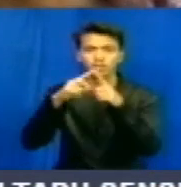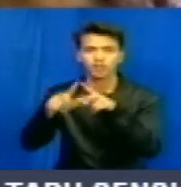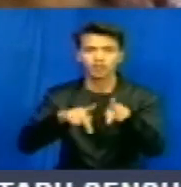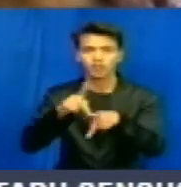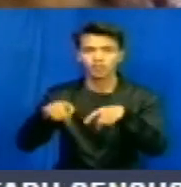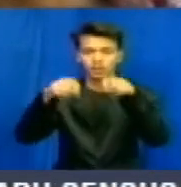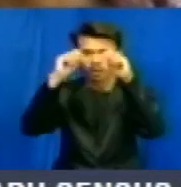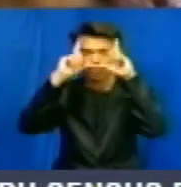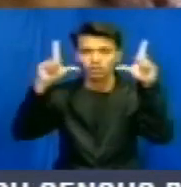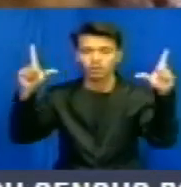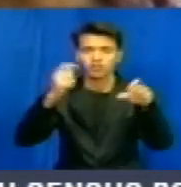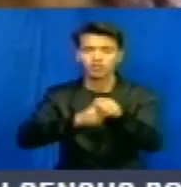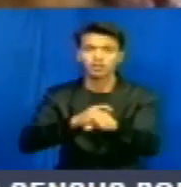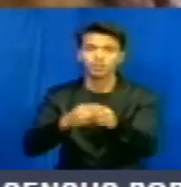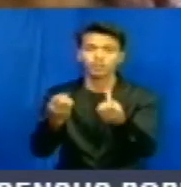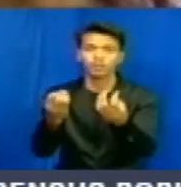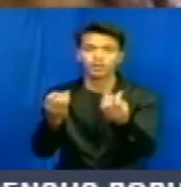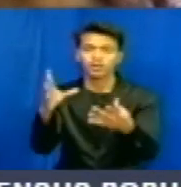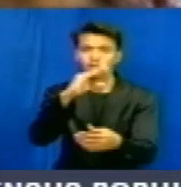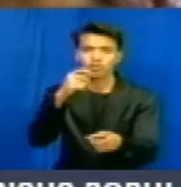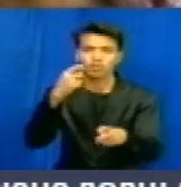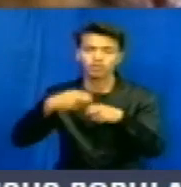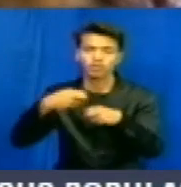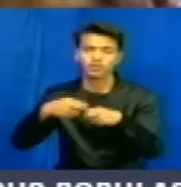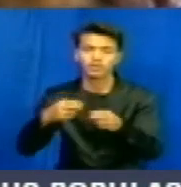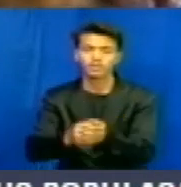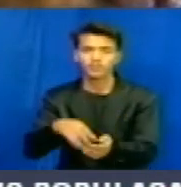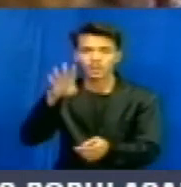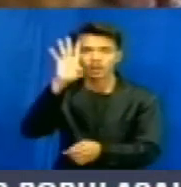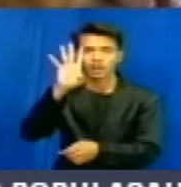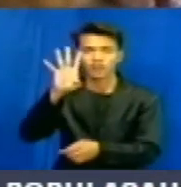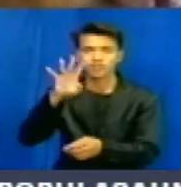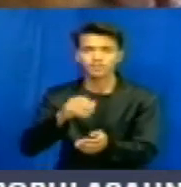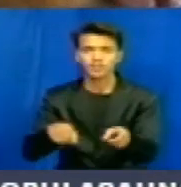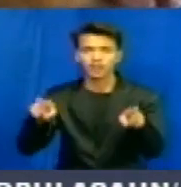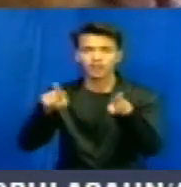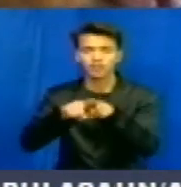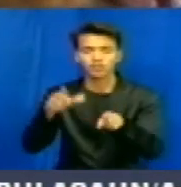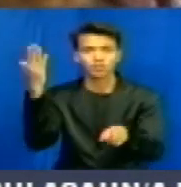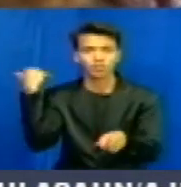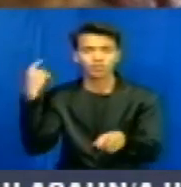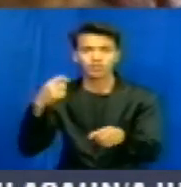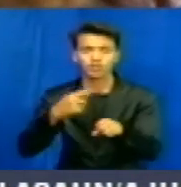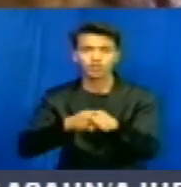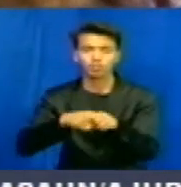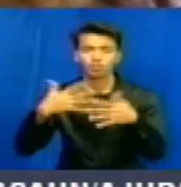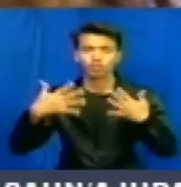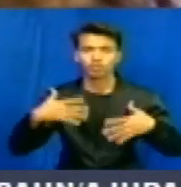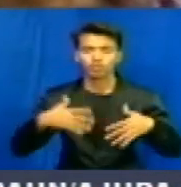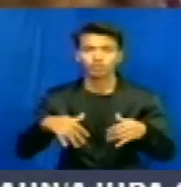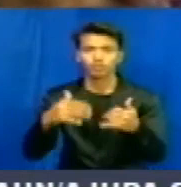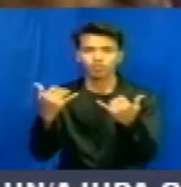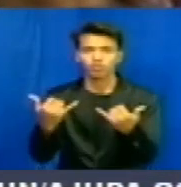Timor-Leste e tempo naro no difícil ba povo. Hat, anessa uluk e tempo funo,